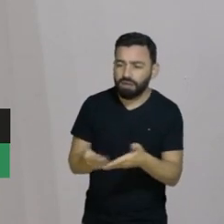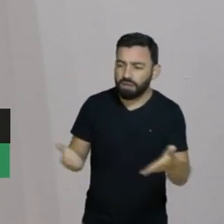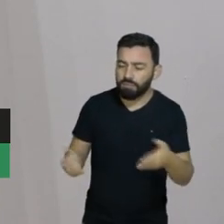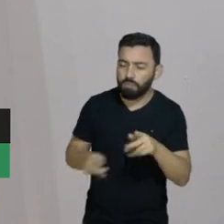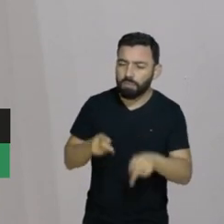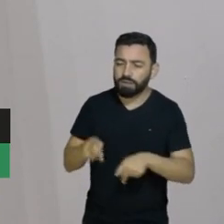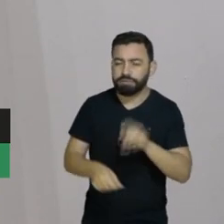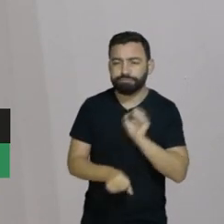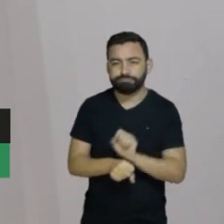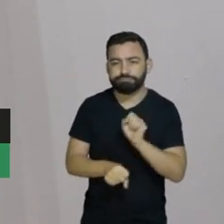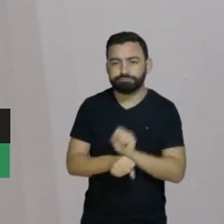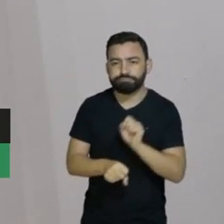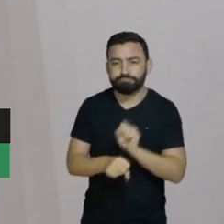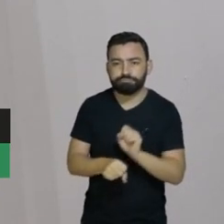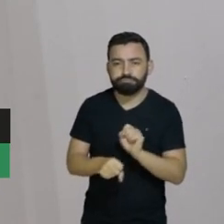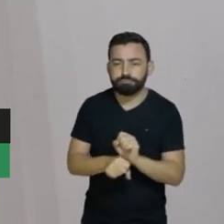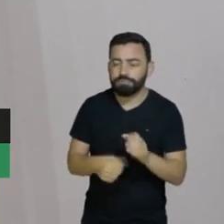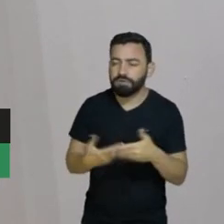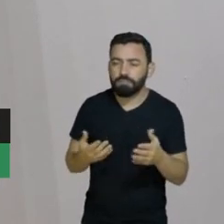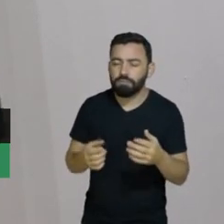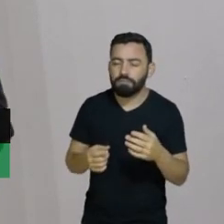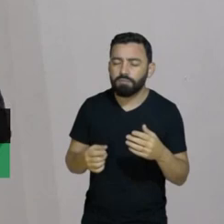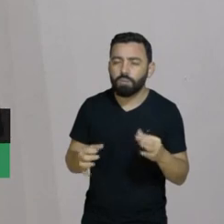espera, deputado André de Oliveira.